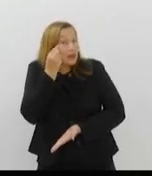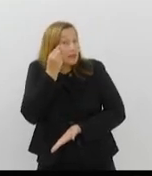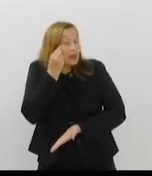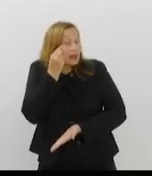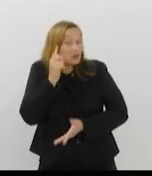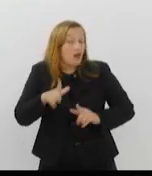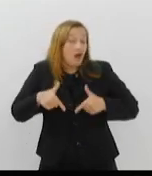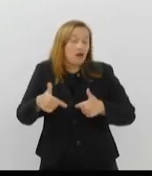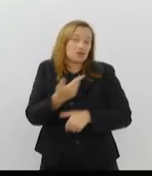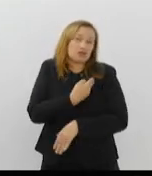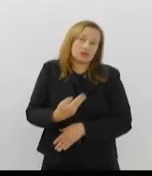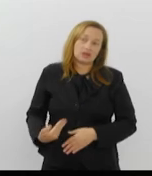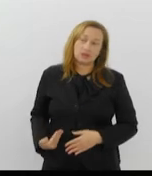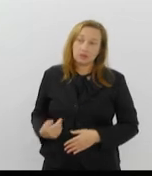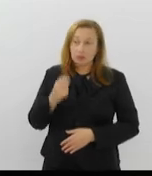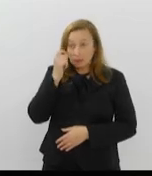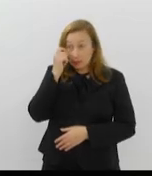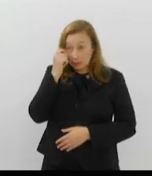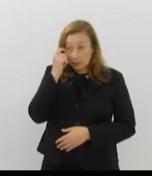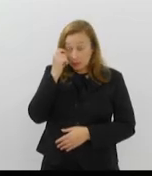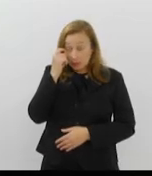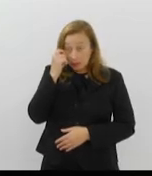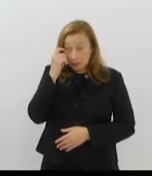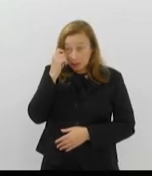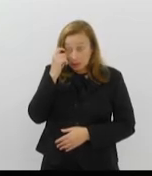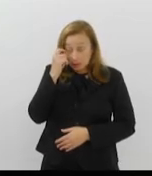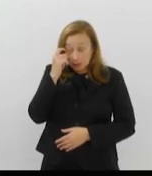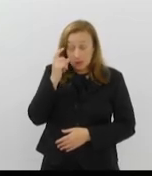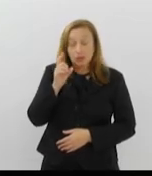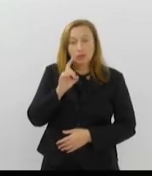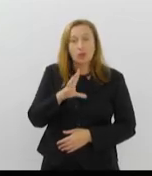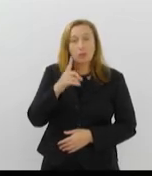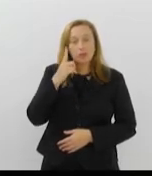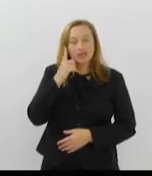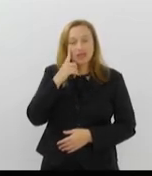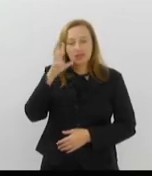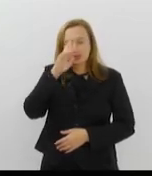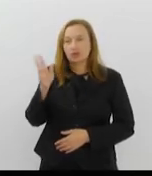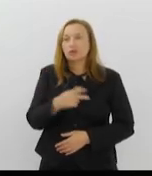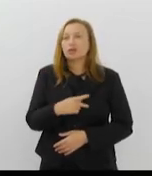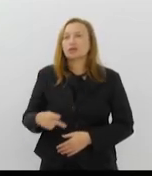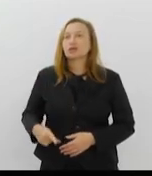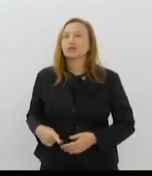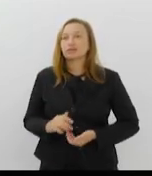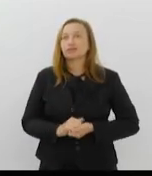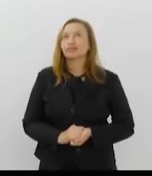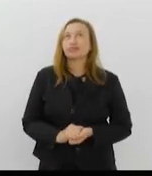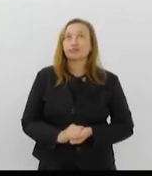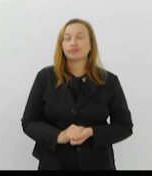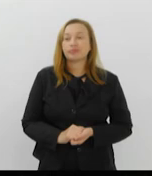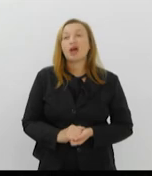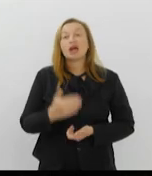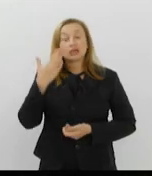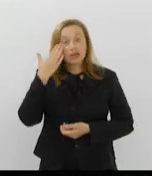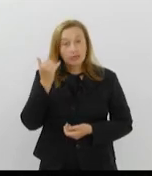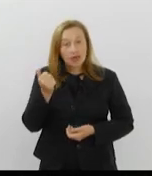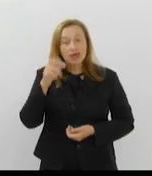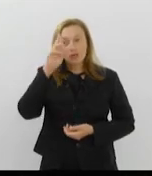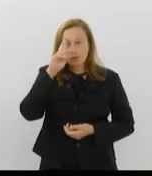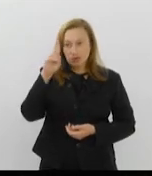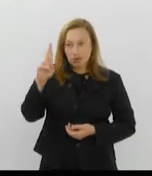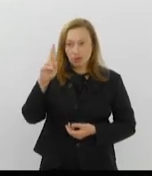o governador eu só posso imaginar senhor presidente apesar da de saber que vossa